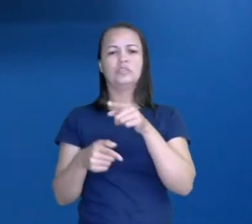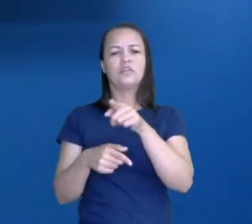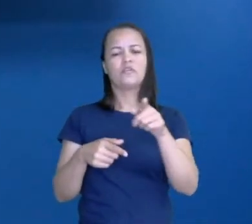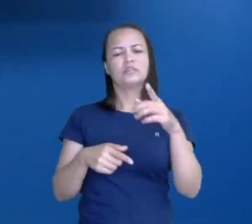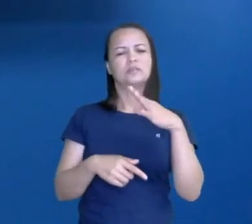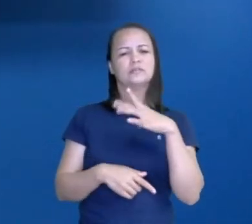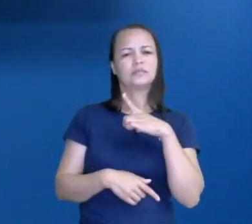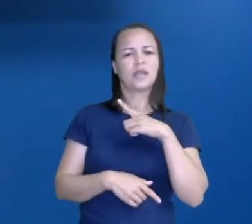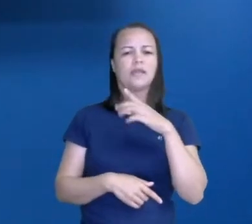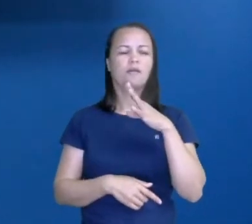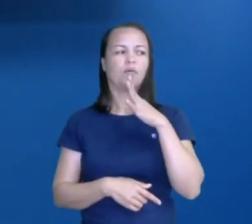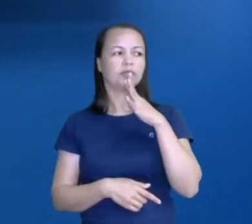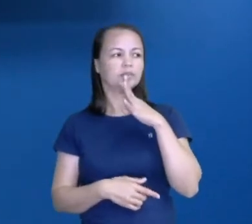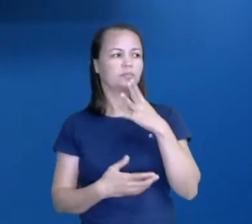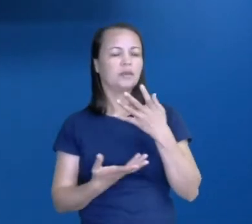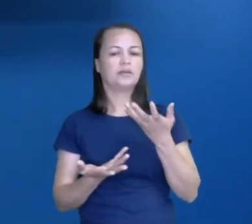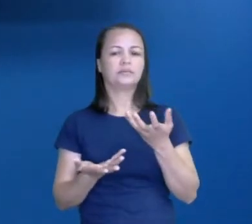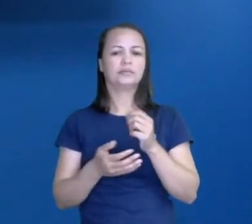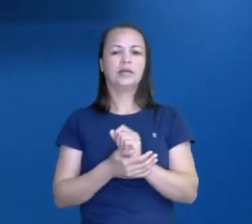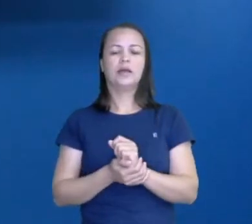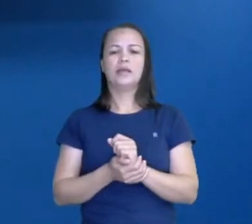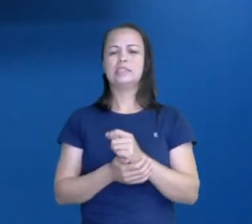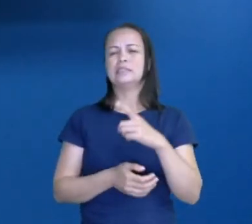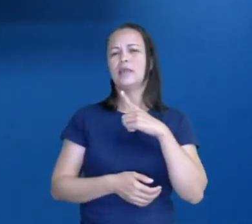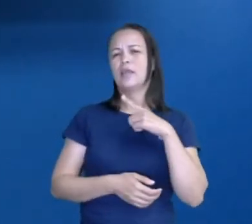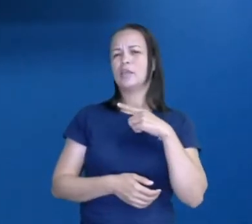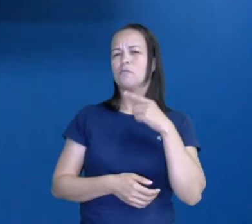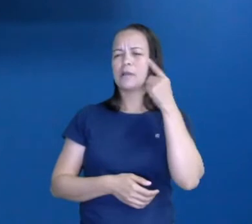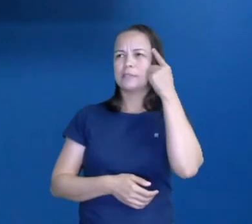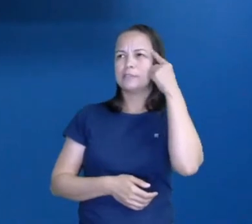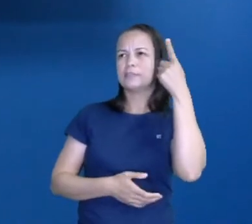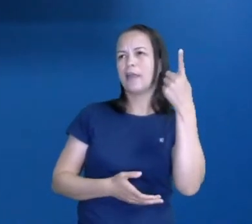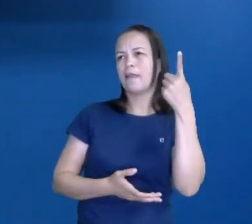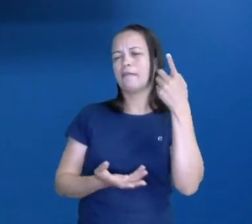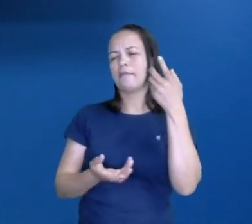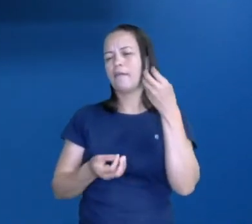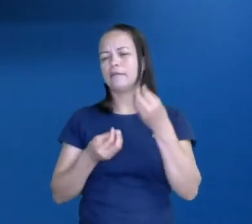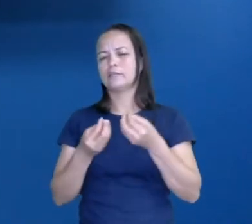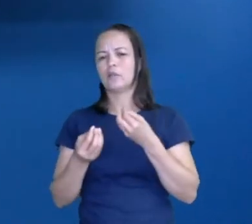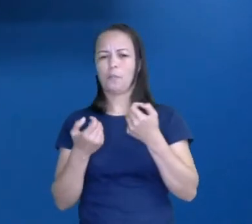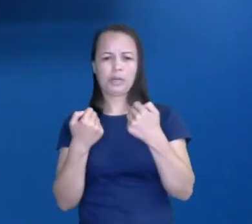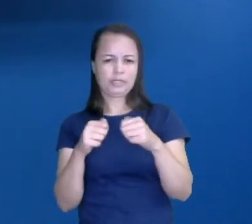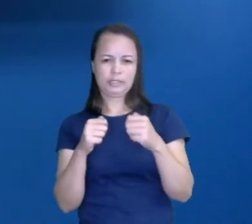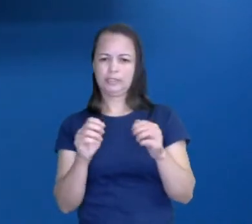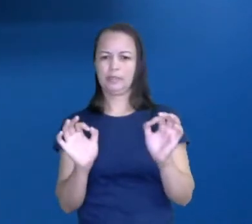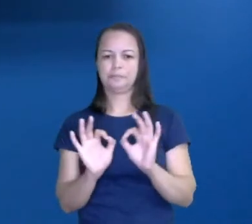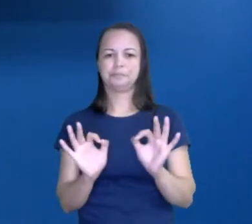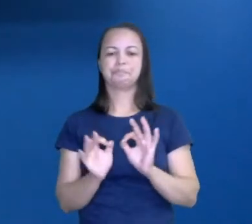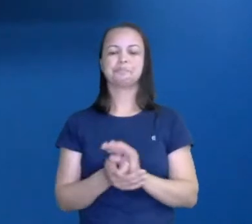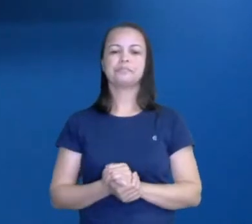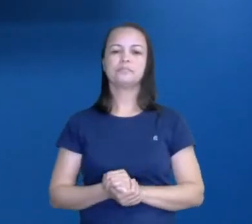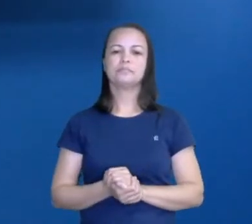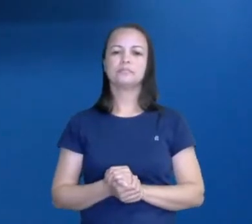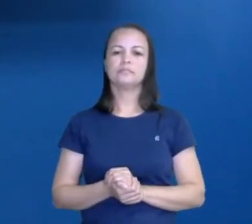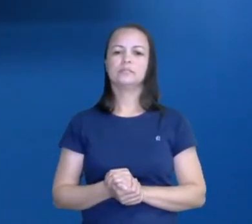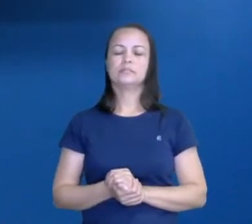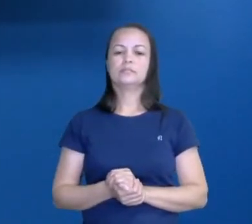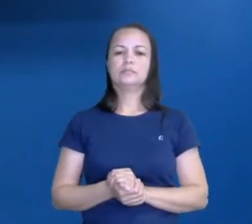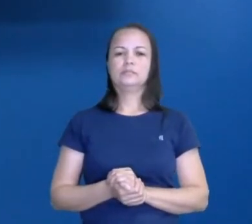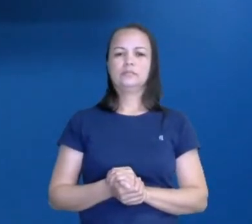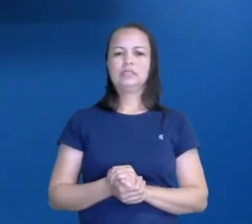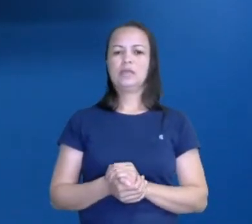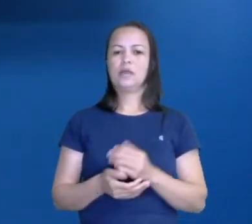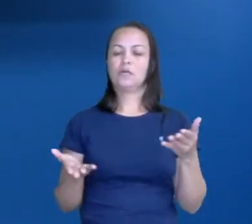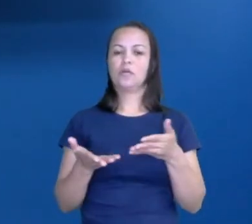um conhecimento prévio, né? Tem uma ideia prévia. Ele não necessita aqui, certo? Vamos ver